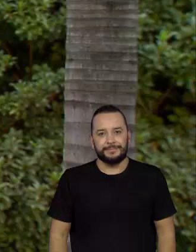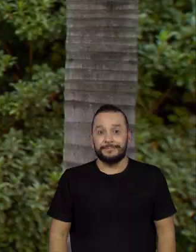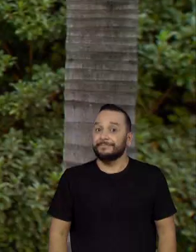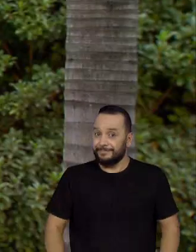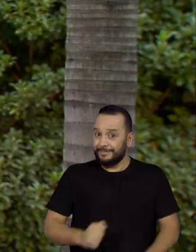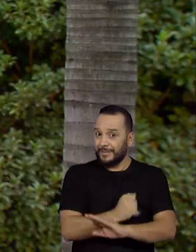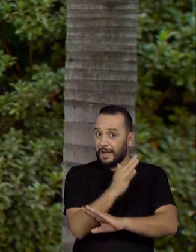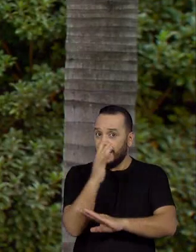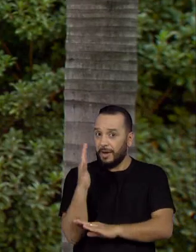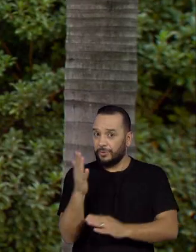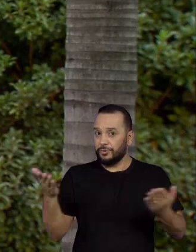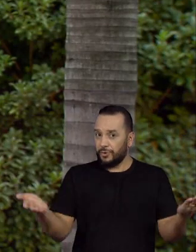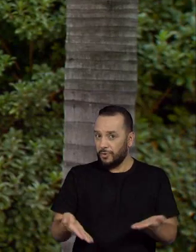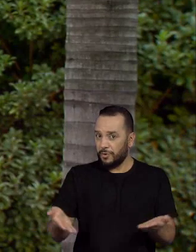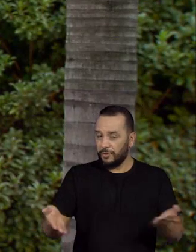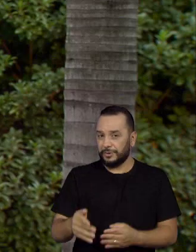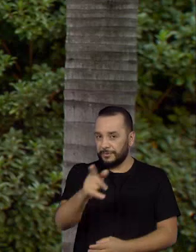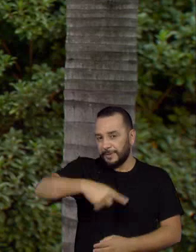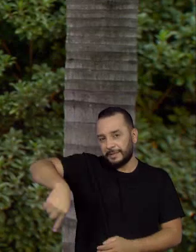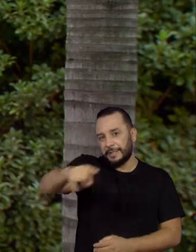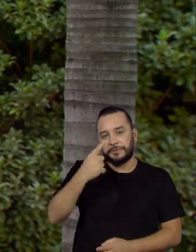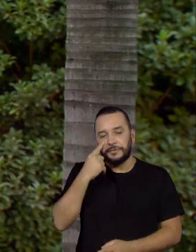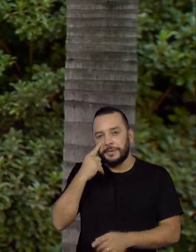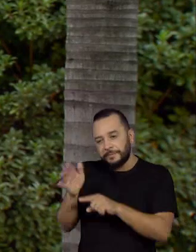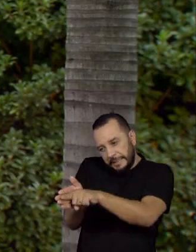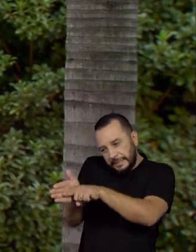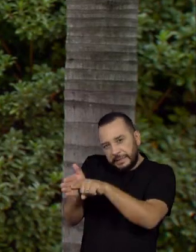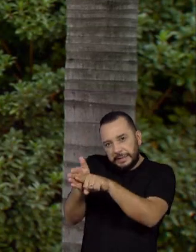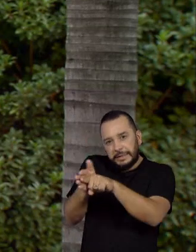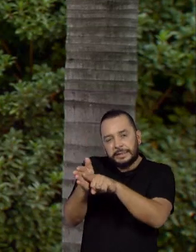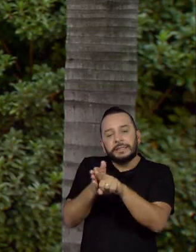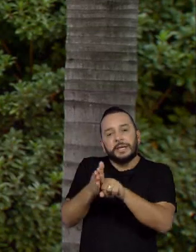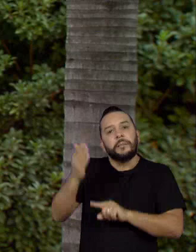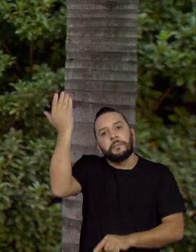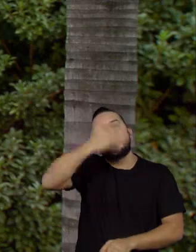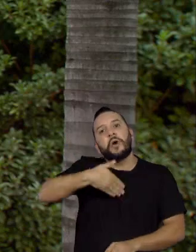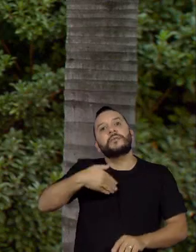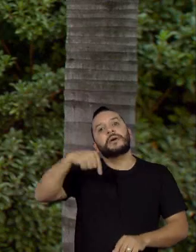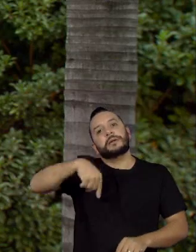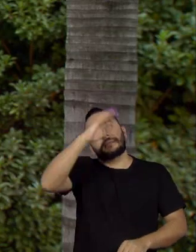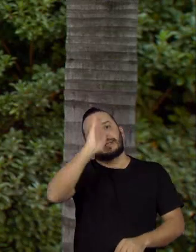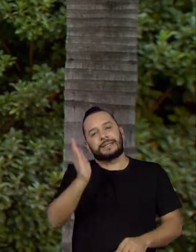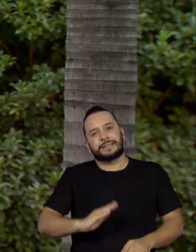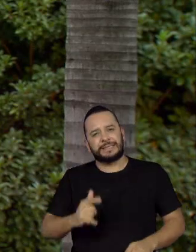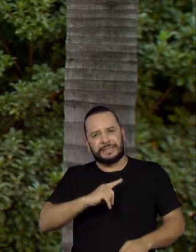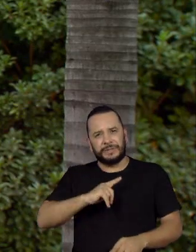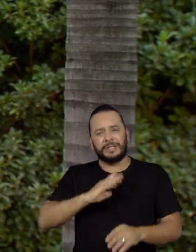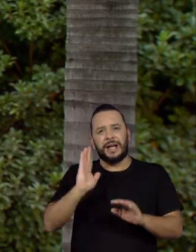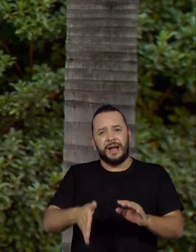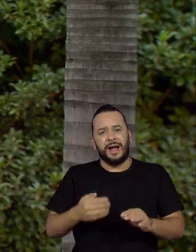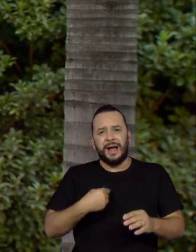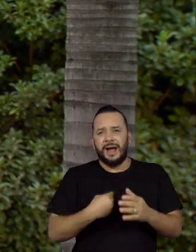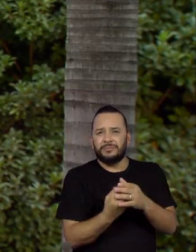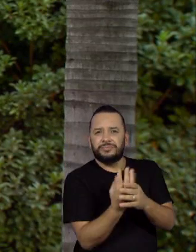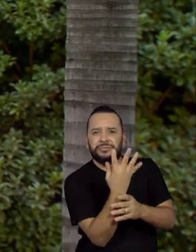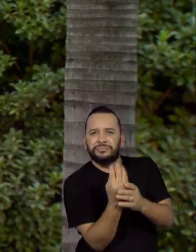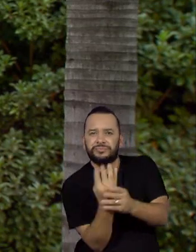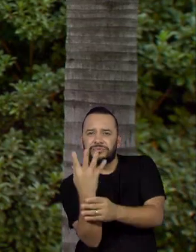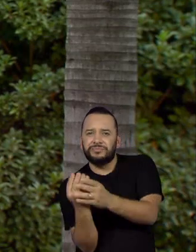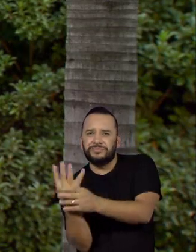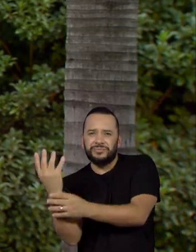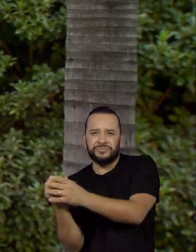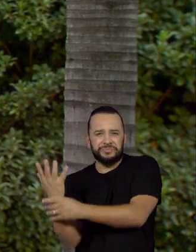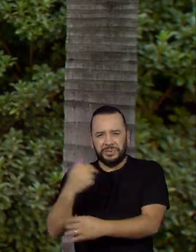No Repórter Eco de hoje, conheça a pesquisa que comprova que o Brasil abriga a maior diversidade de plantas nativas do